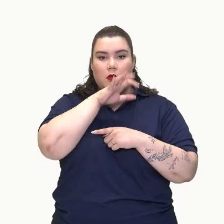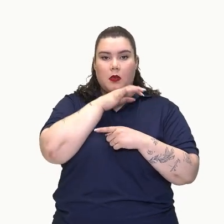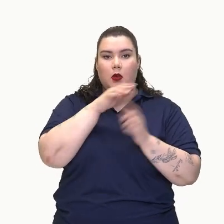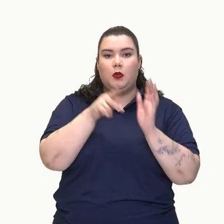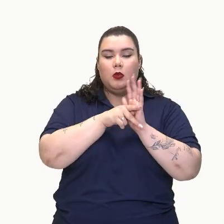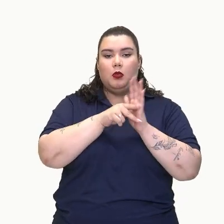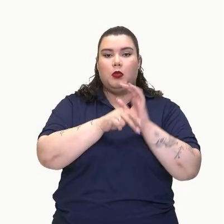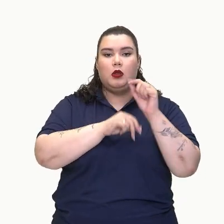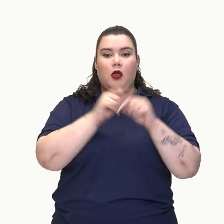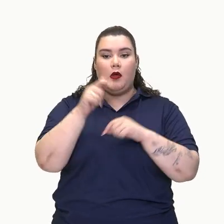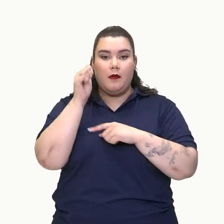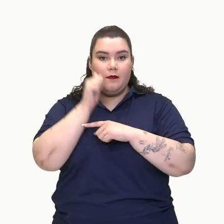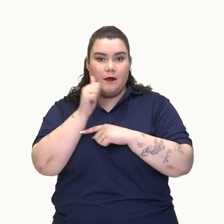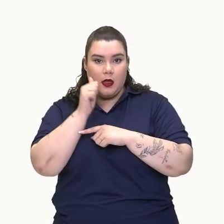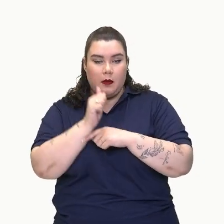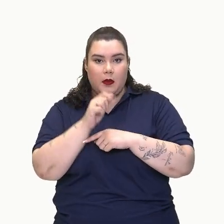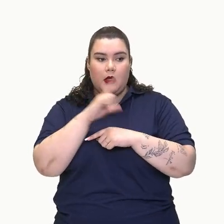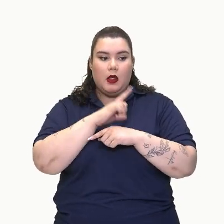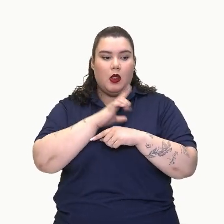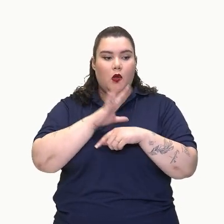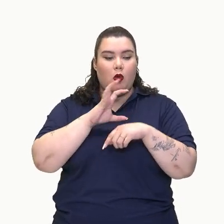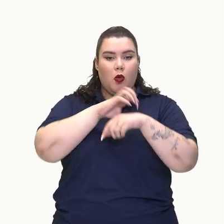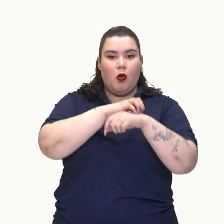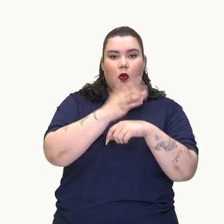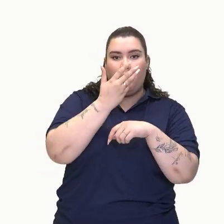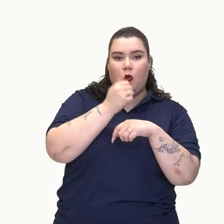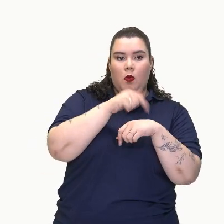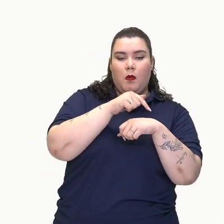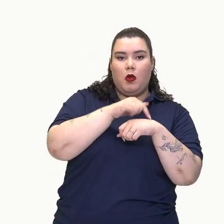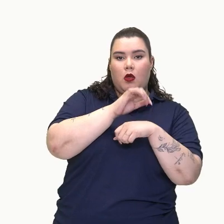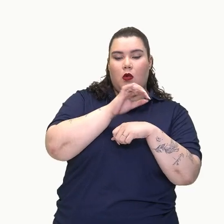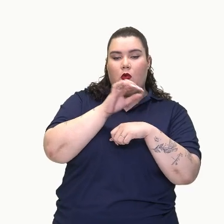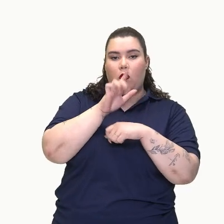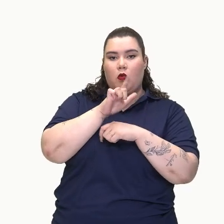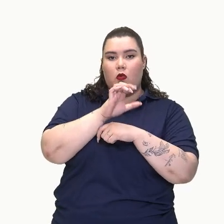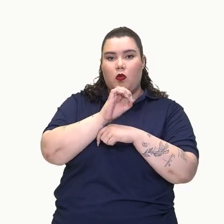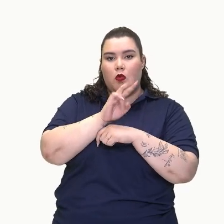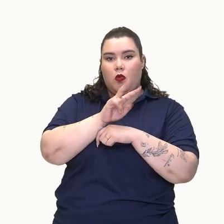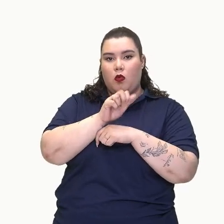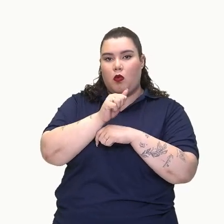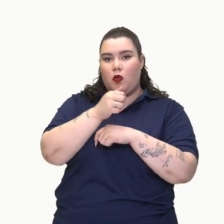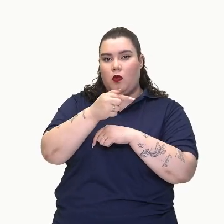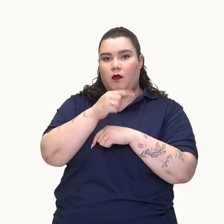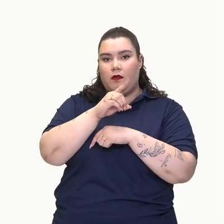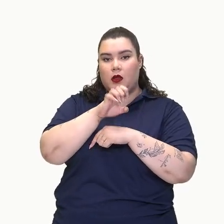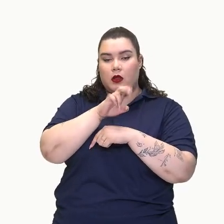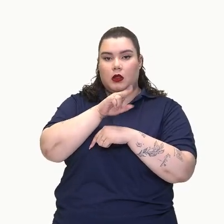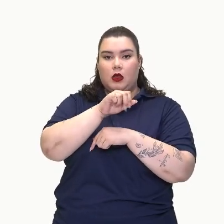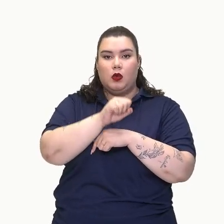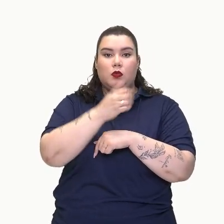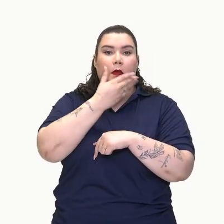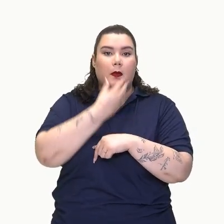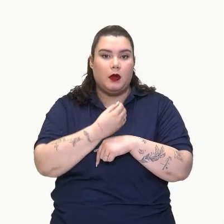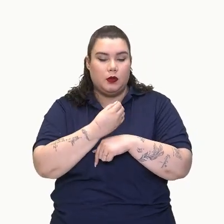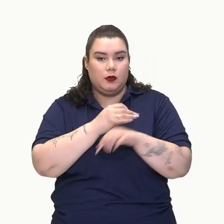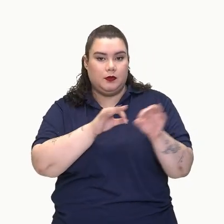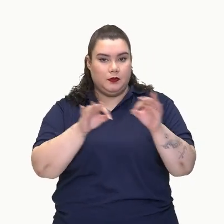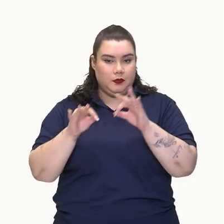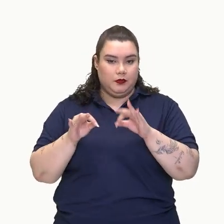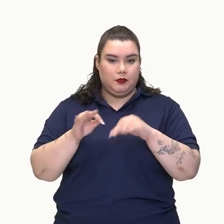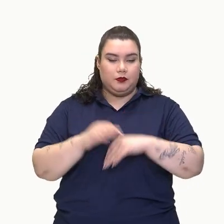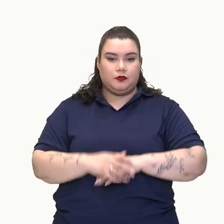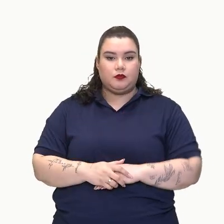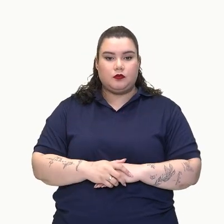reprodução, ela vai se alimentar do macho, né, que vai ajudar ali no seu processo de procriação. E aí,